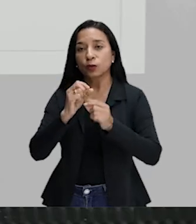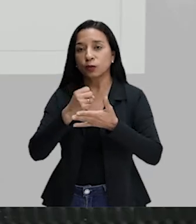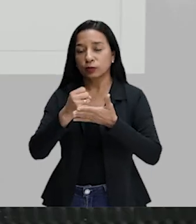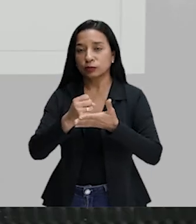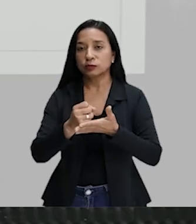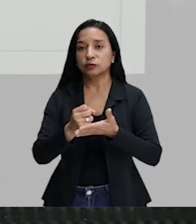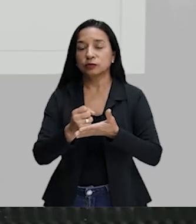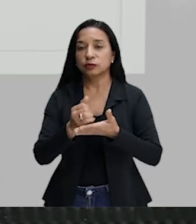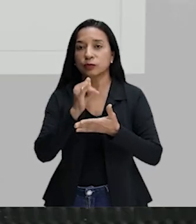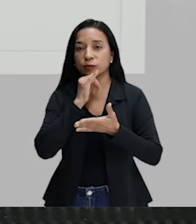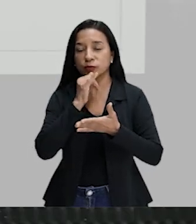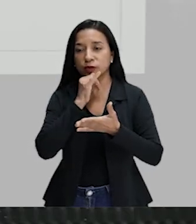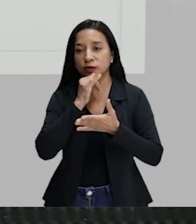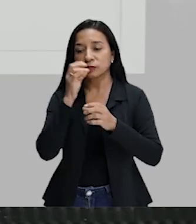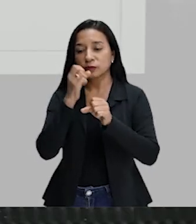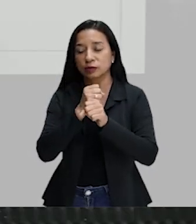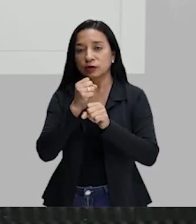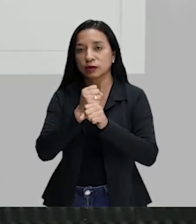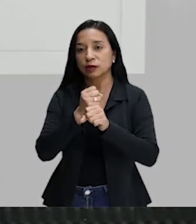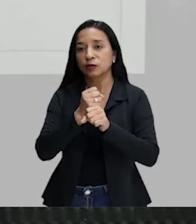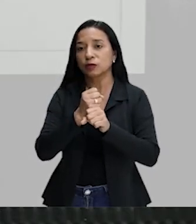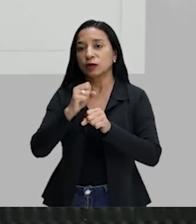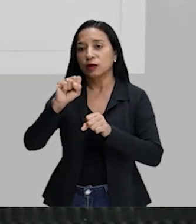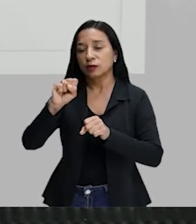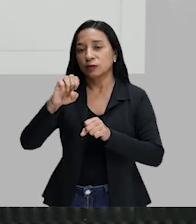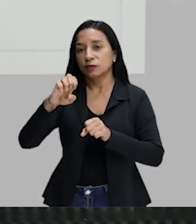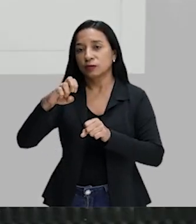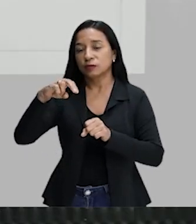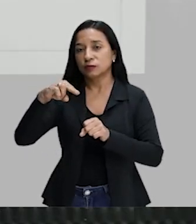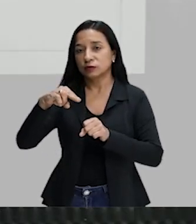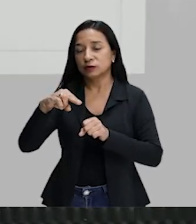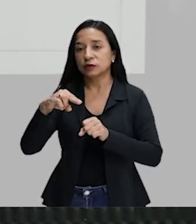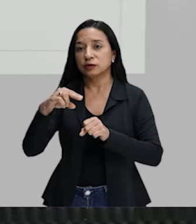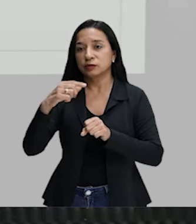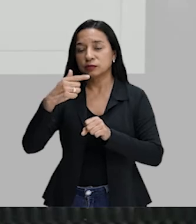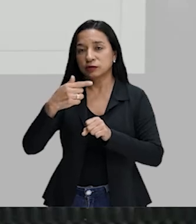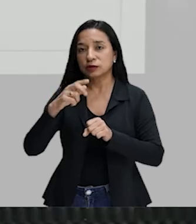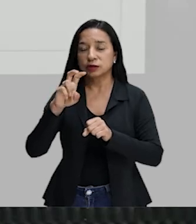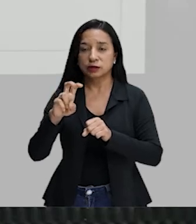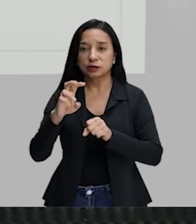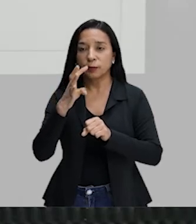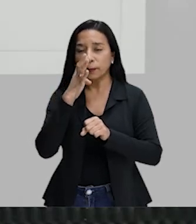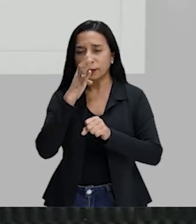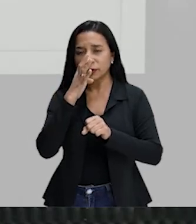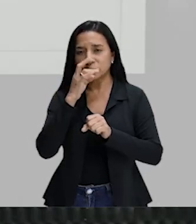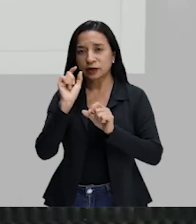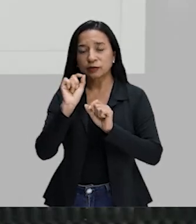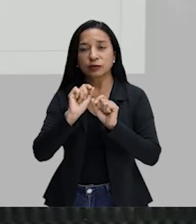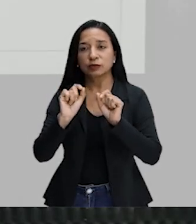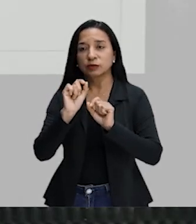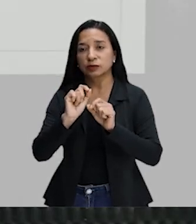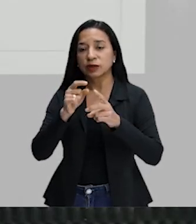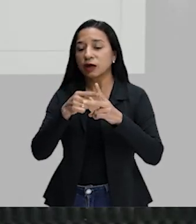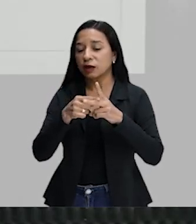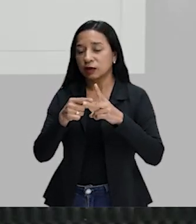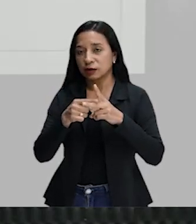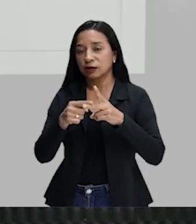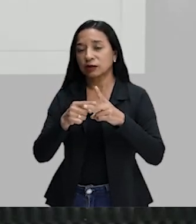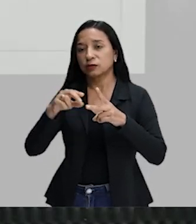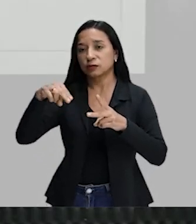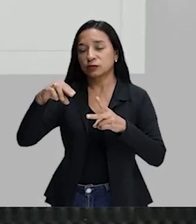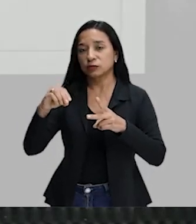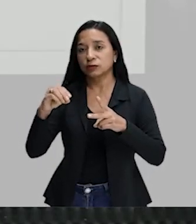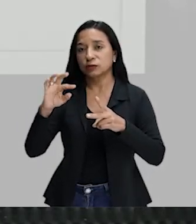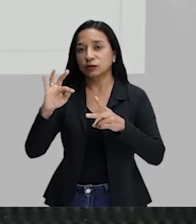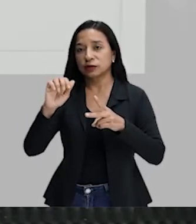ao calcular o seno de 75. Ó. Perceba que 75 não é nenhum daqueles arcos notáveis que a gente conhece, mas com